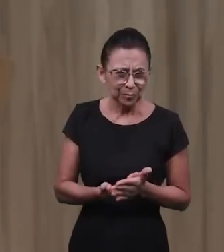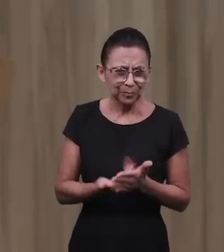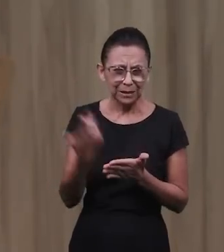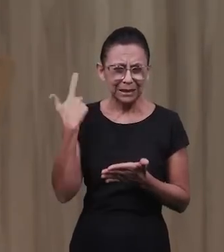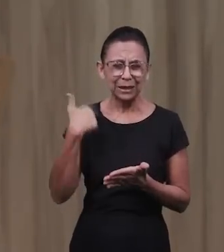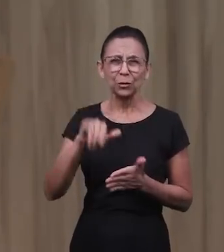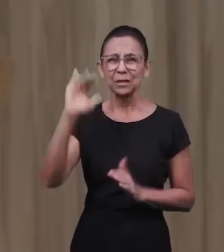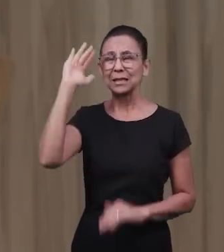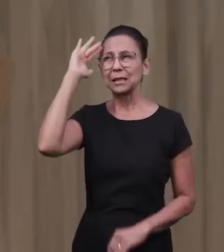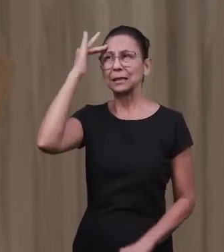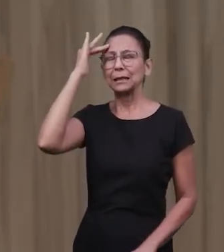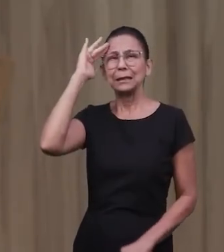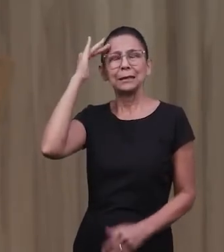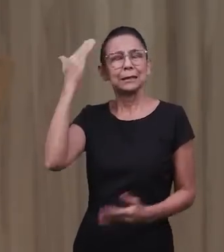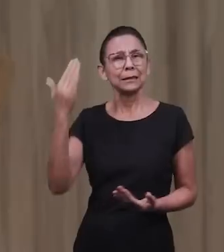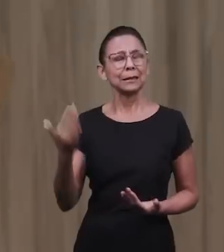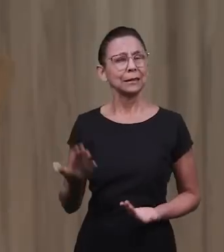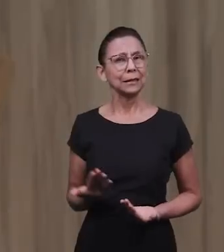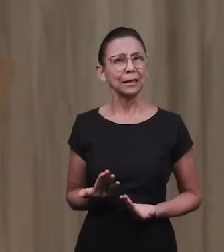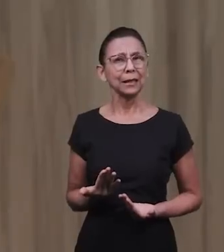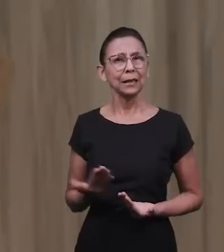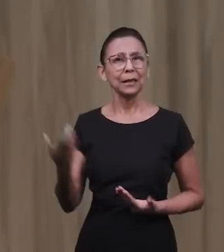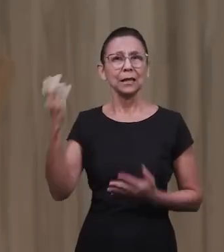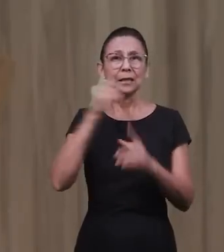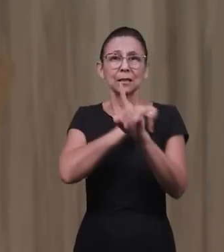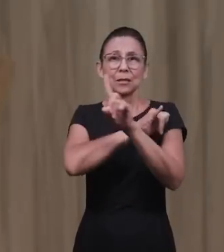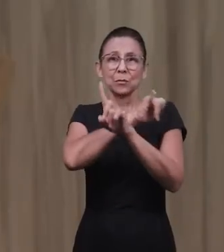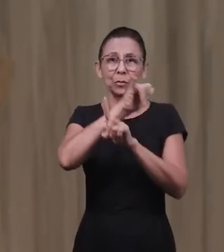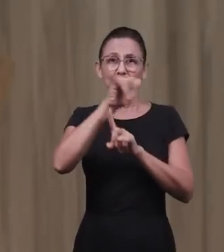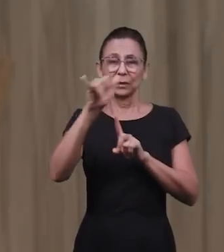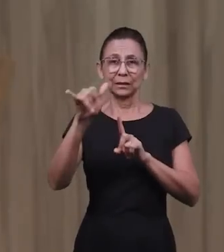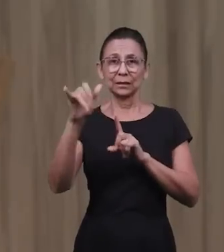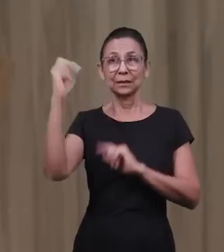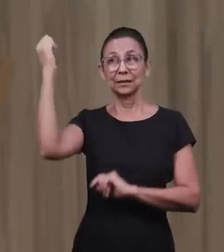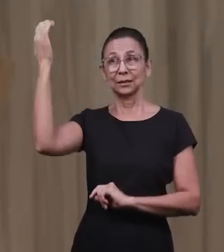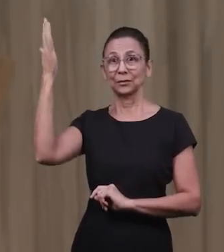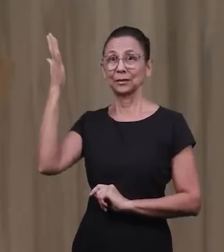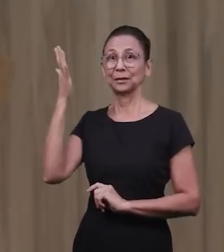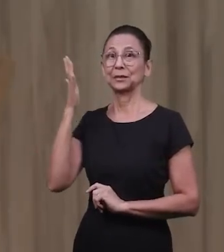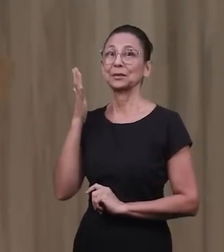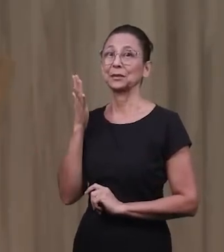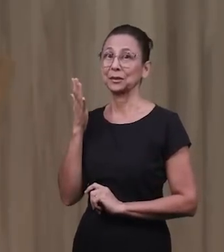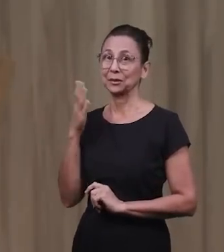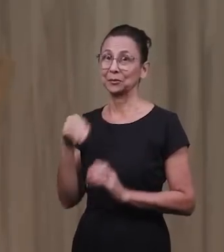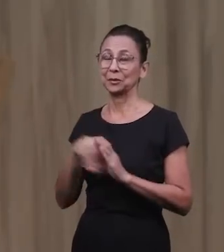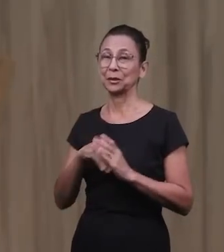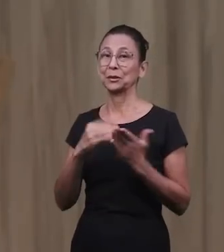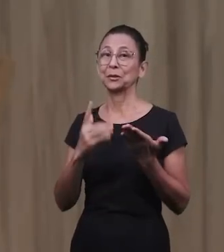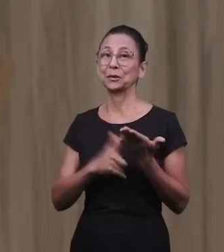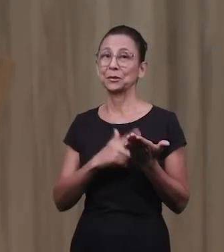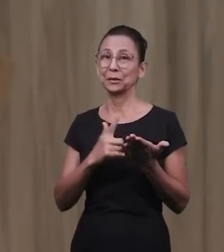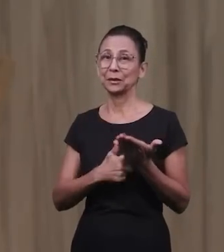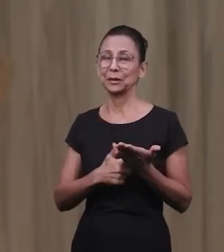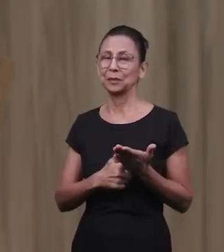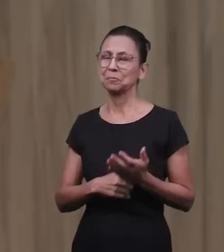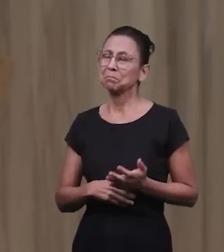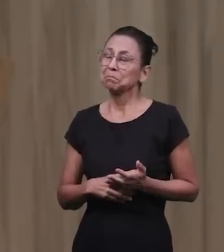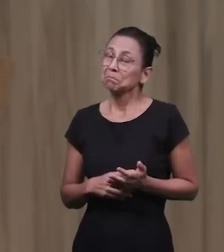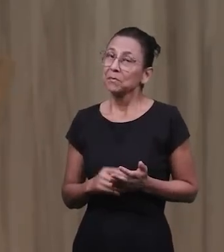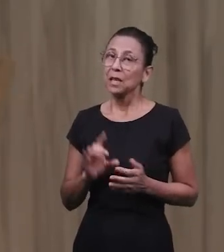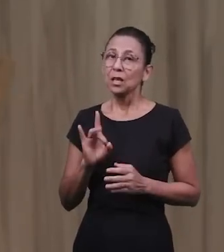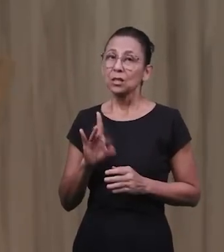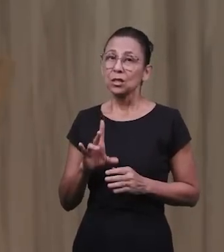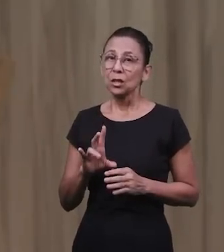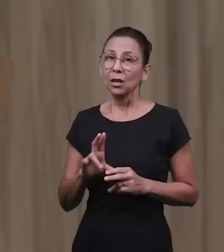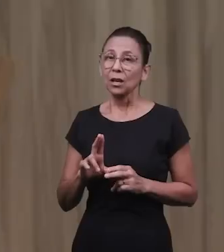a riqueza profética e a profundidade das revelações contidas ali. Só mesmo pela ação